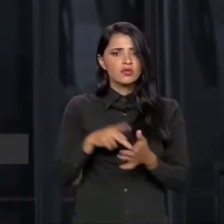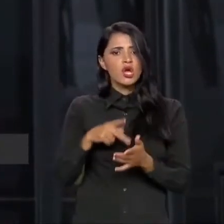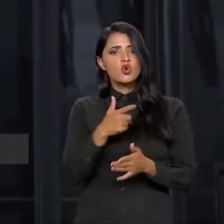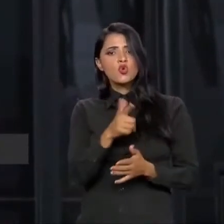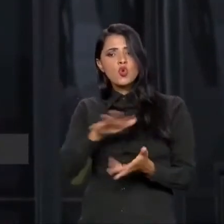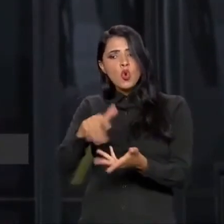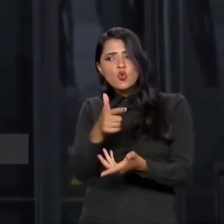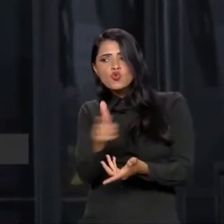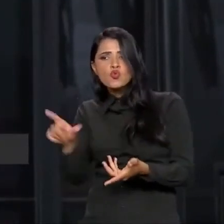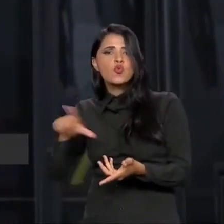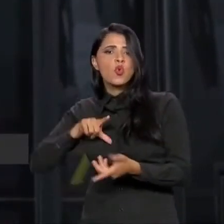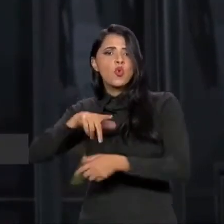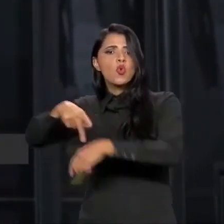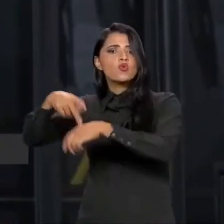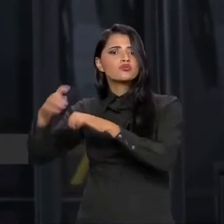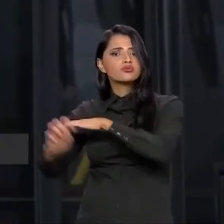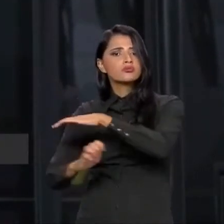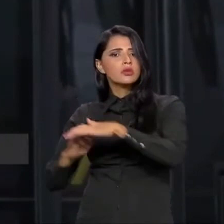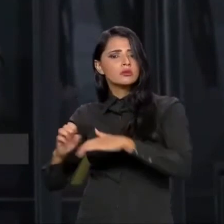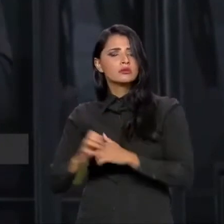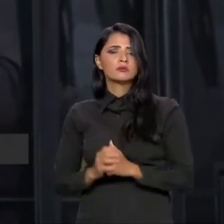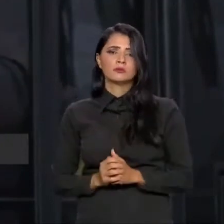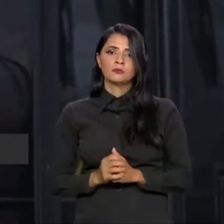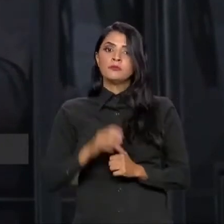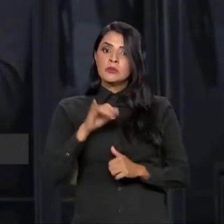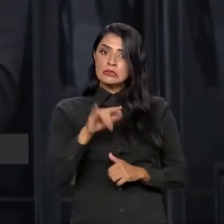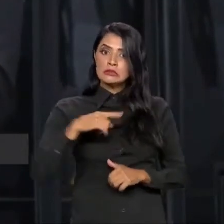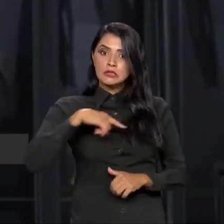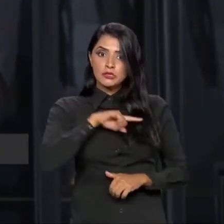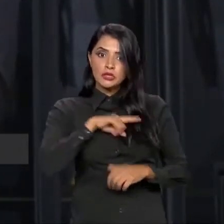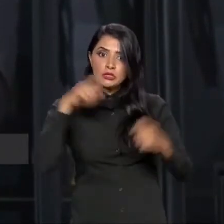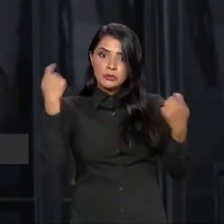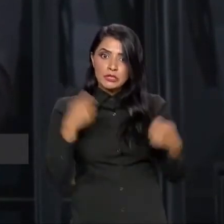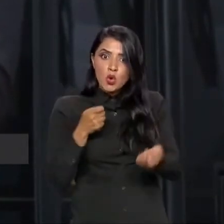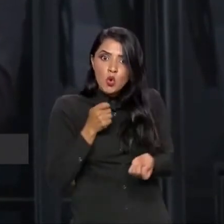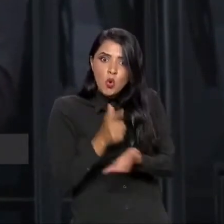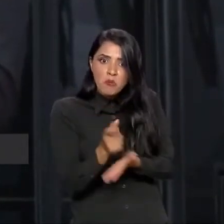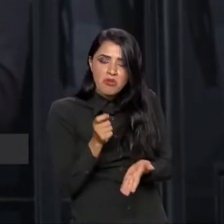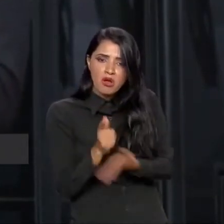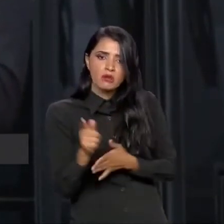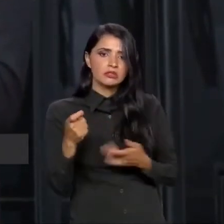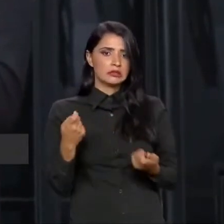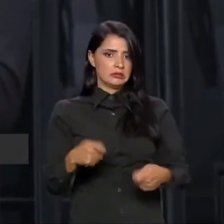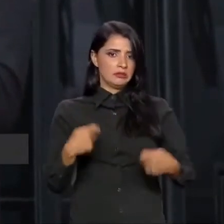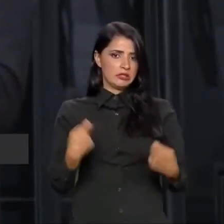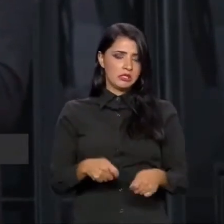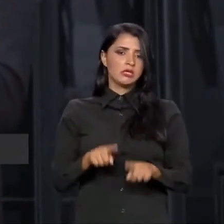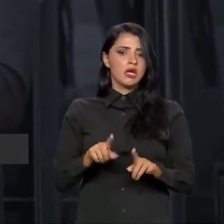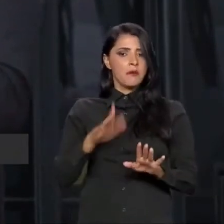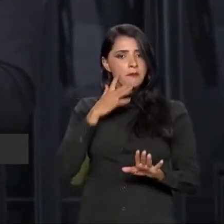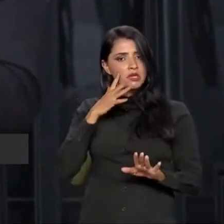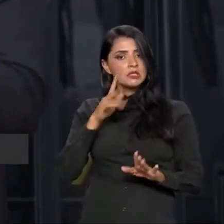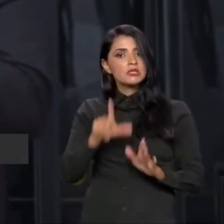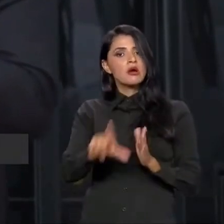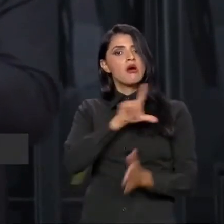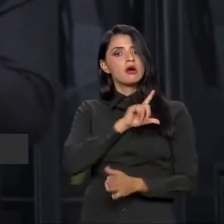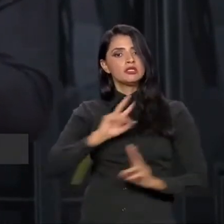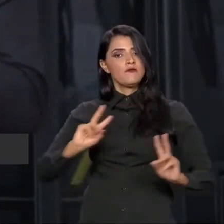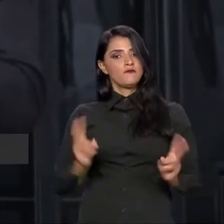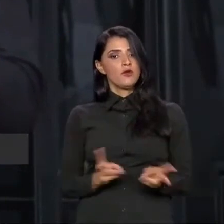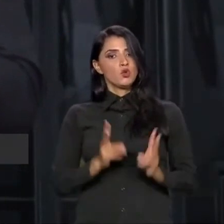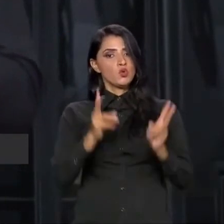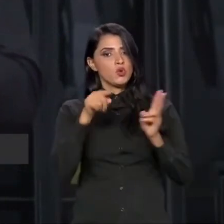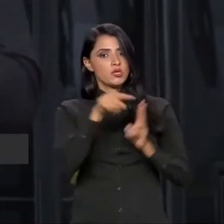mundo exterior. Então, se nós temos que comprar alguma coisa, nós temos que valorizar aquele